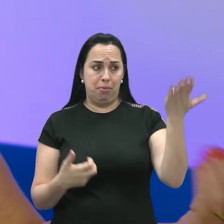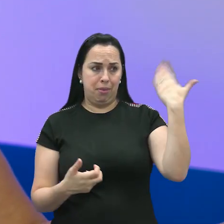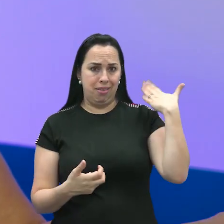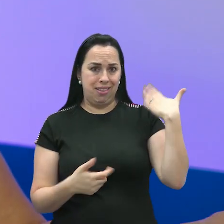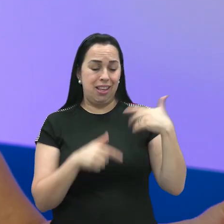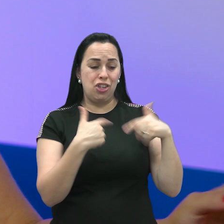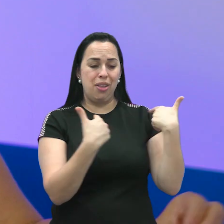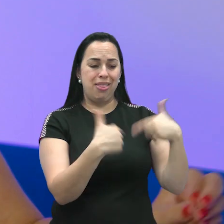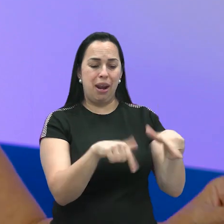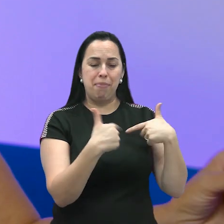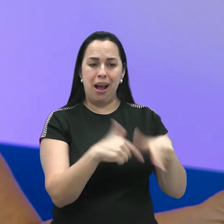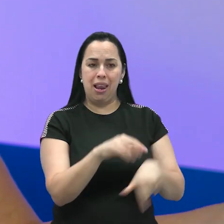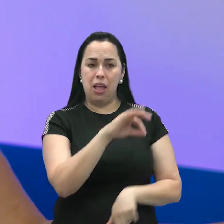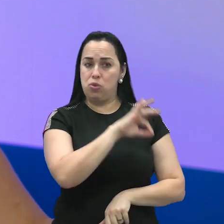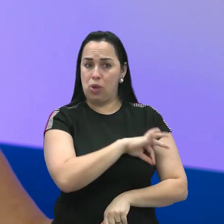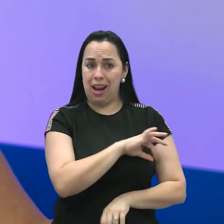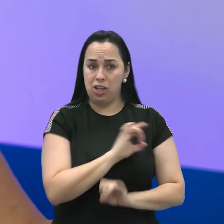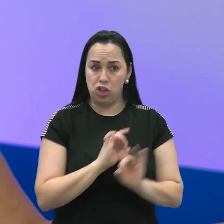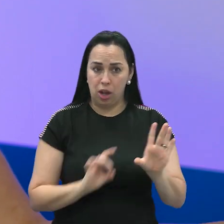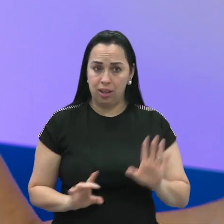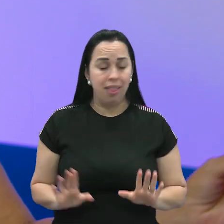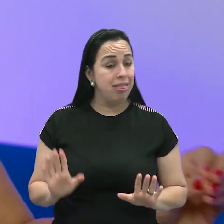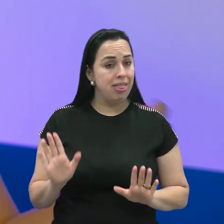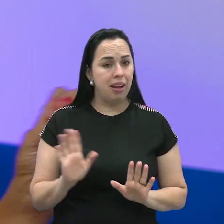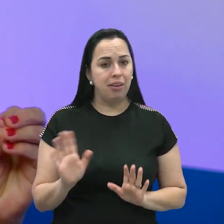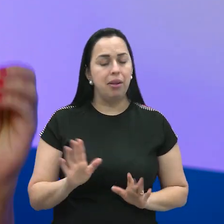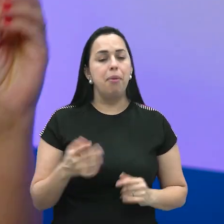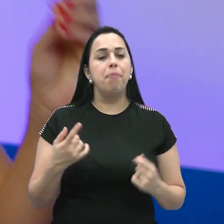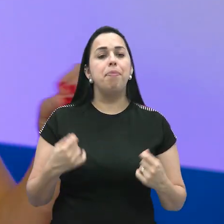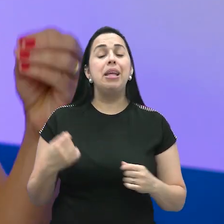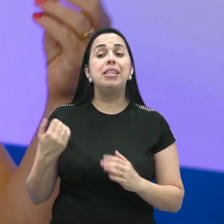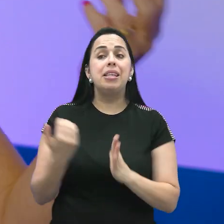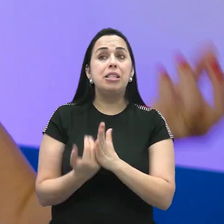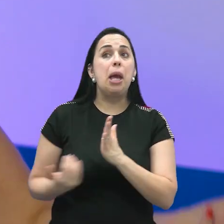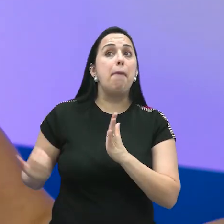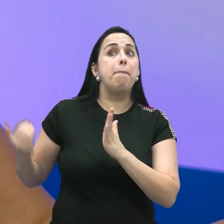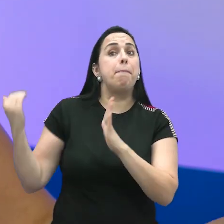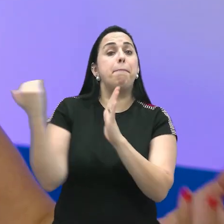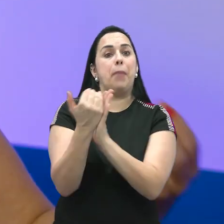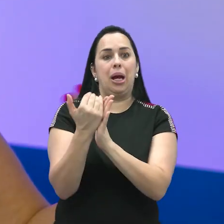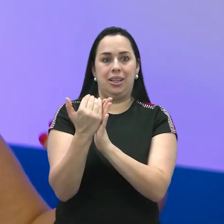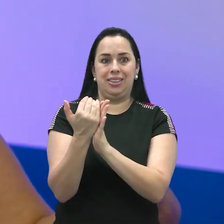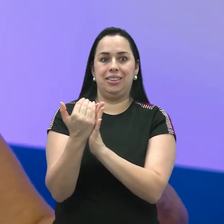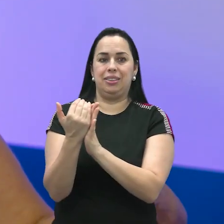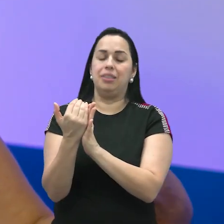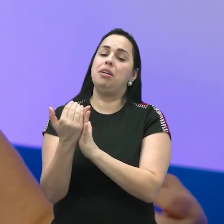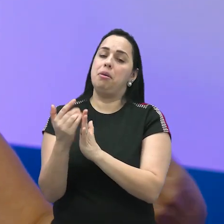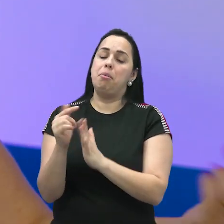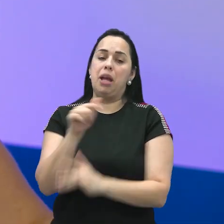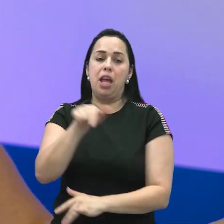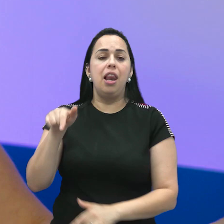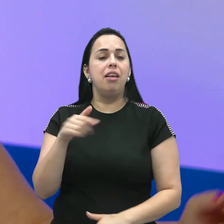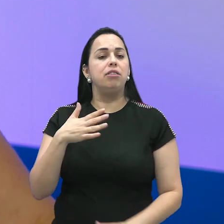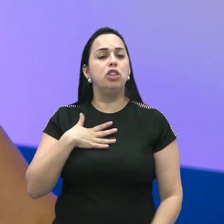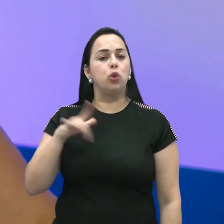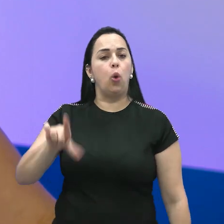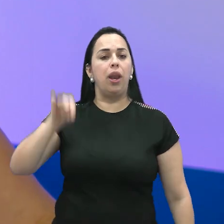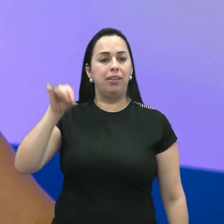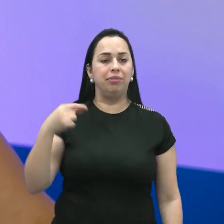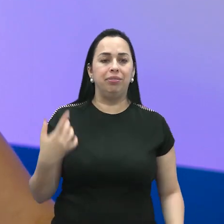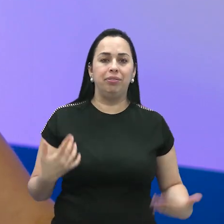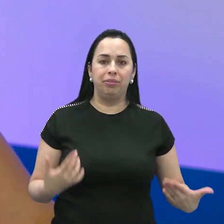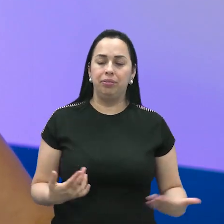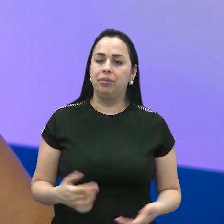mais só o trabalho pelo trabalho, tem que ter alguma coisa além para aquilo fazer sentido para essa